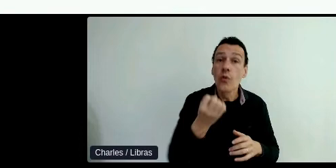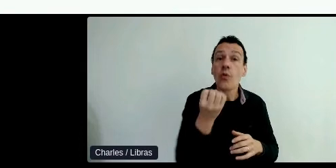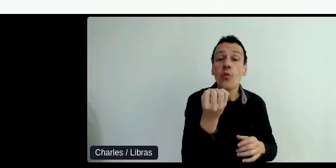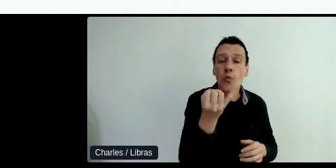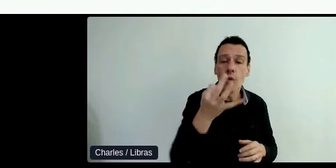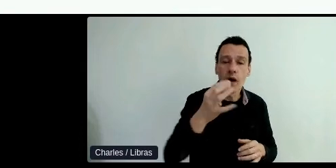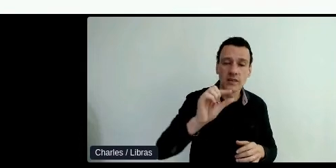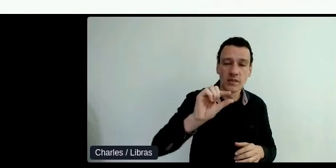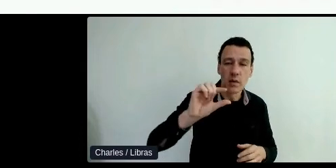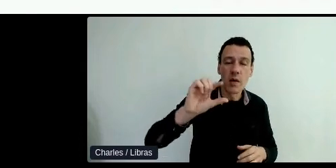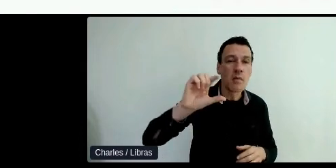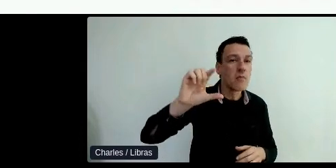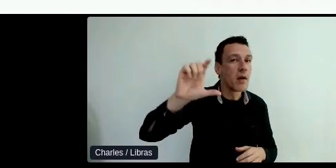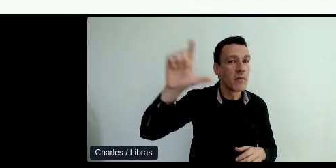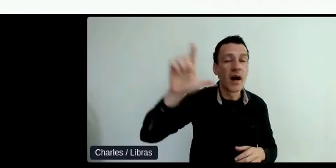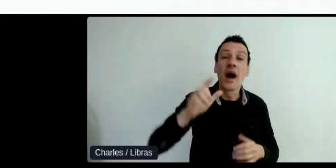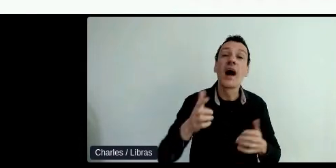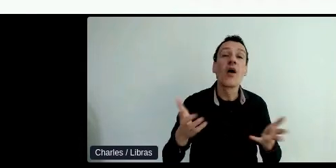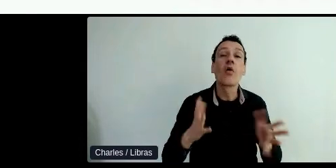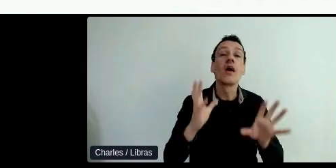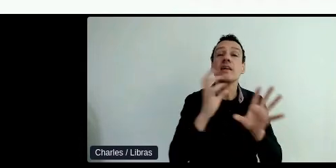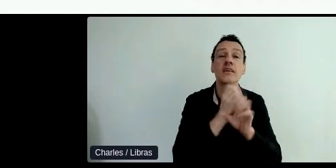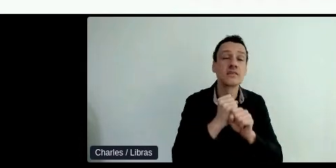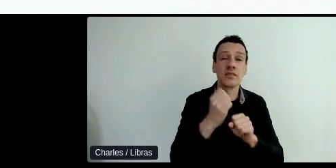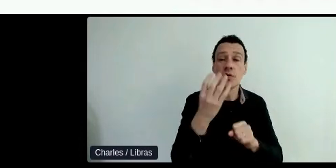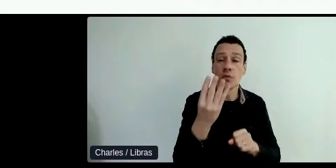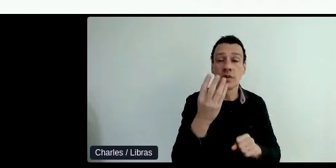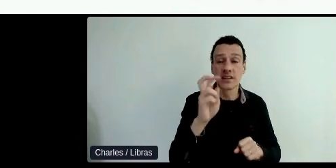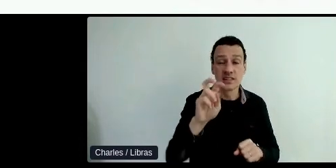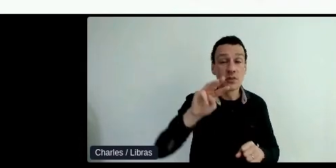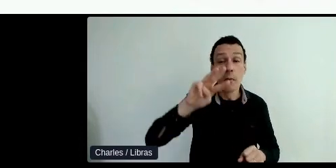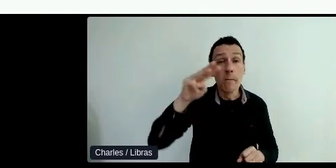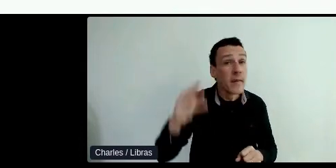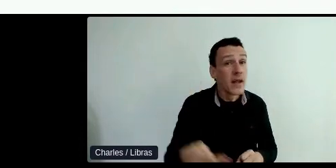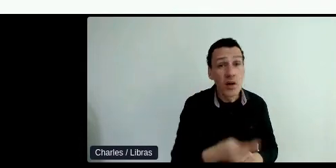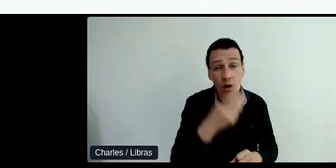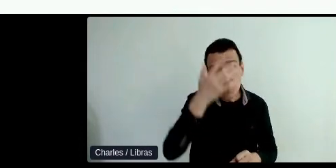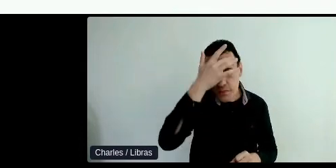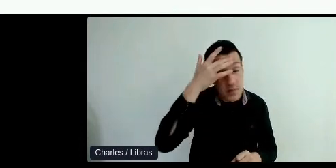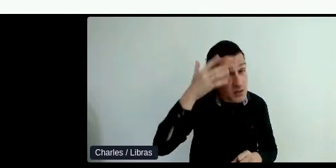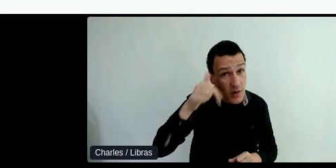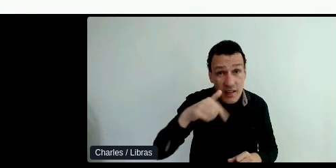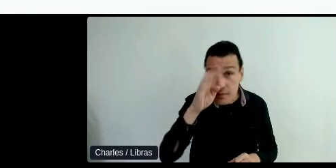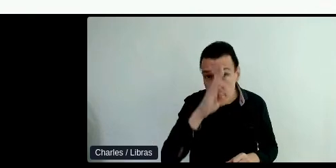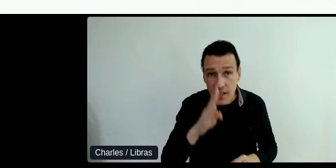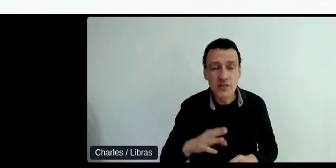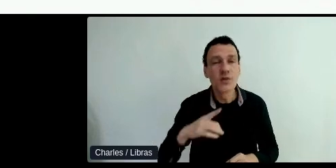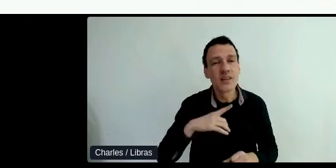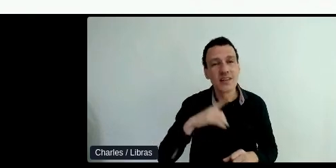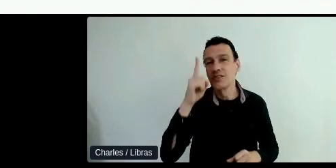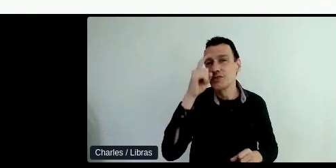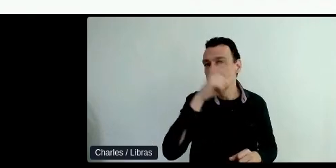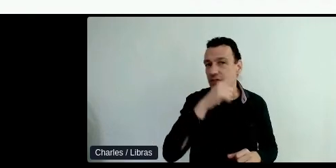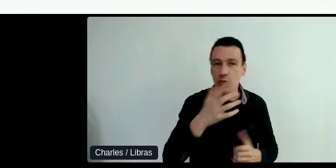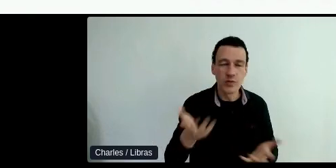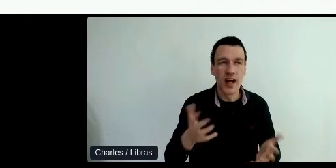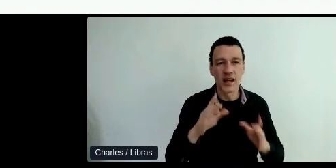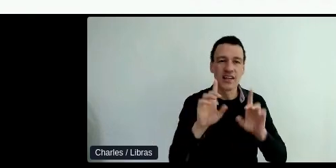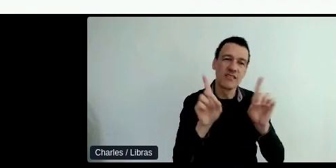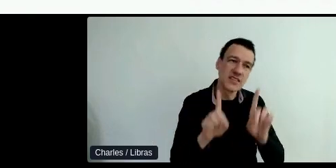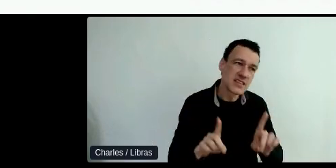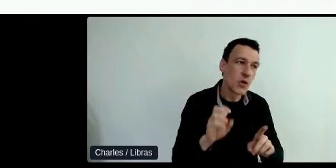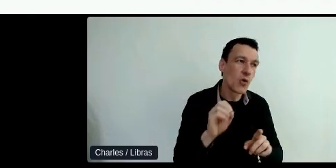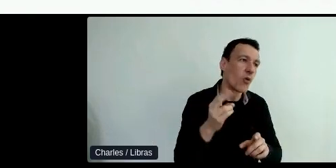cerca de 45 milhões de pessoas no Brasil que podem ter alguma dificuldade, ter alguma deficiência.